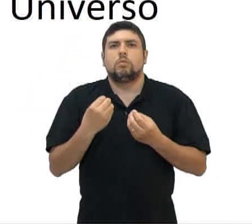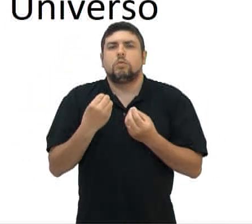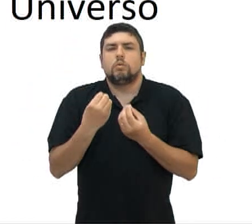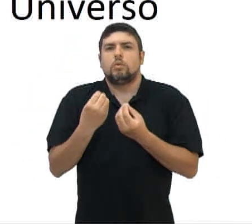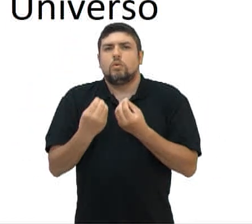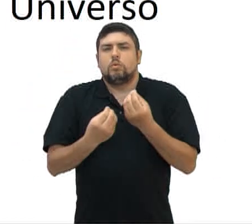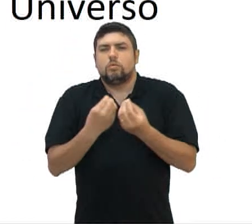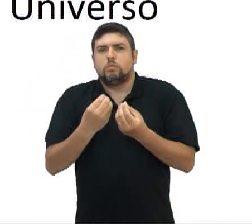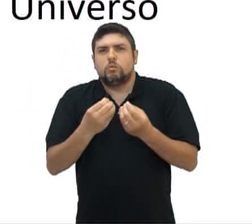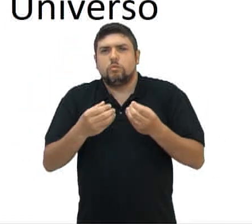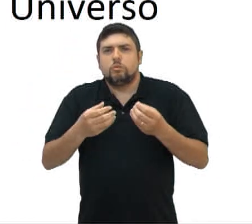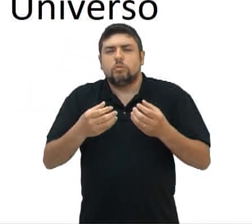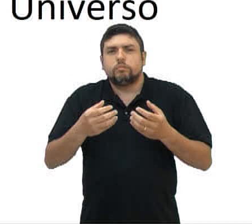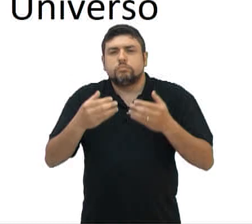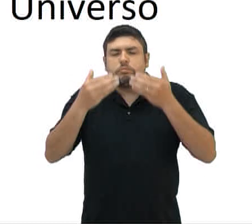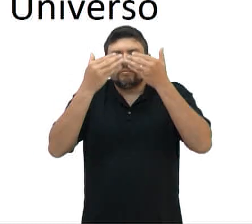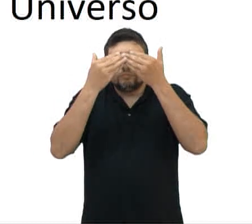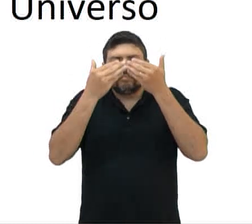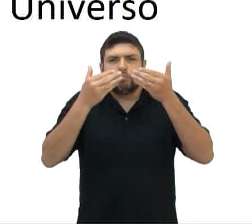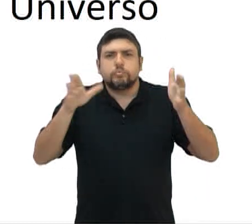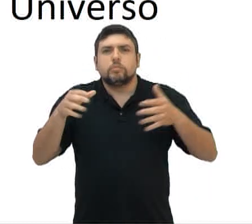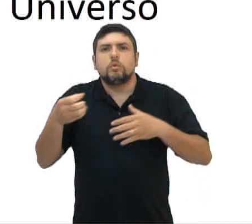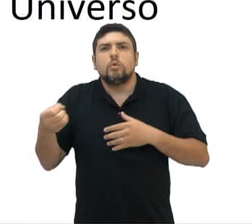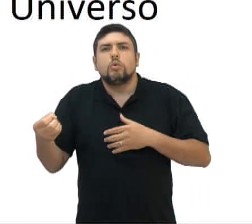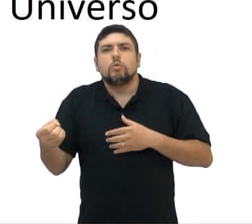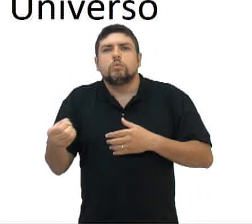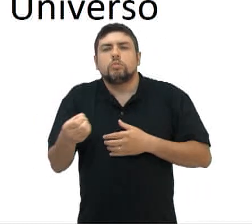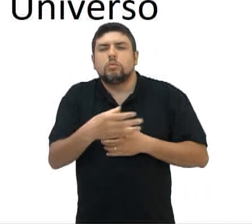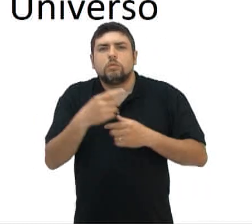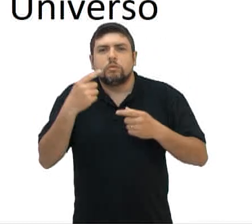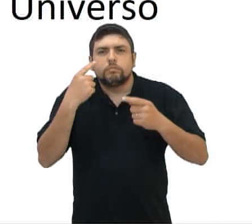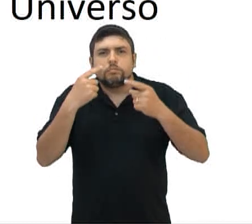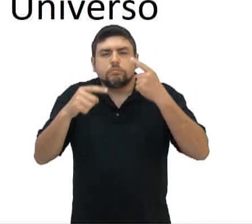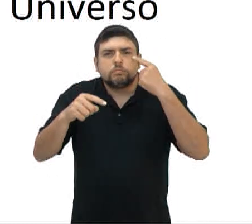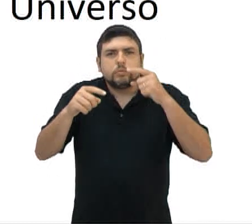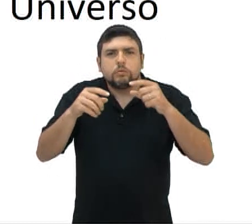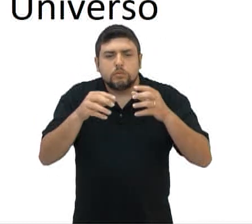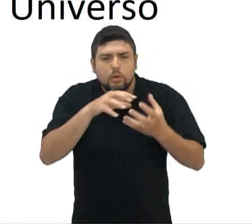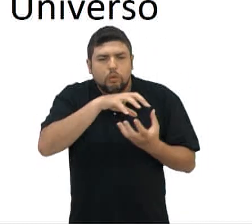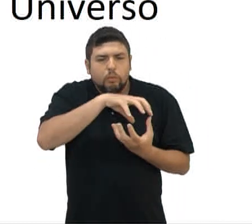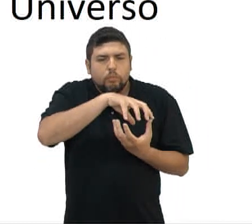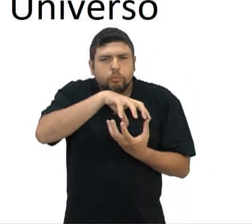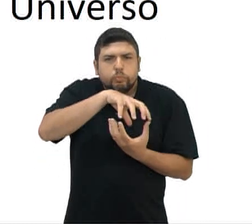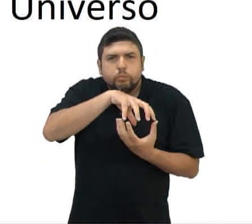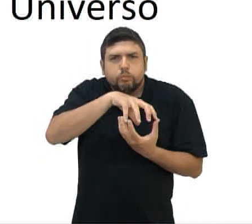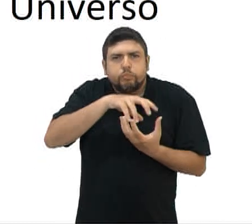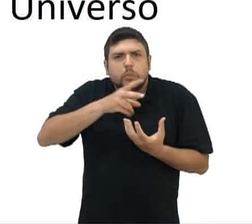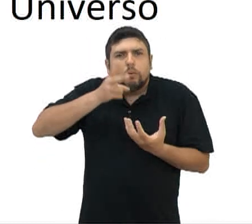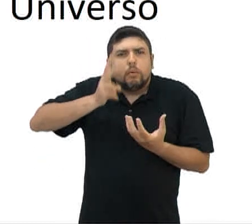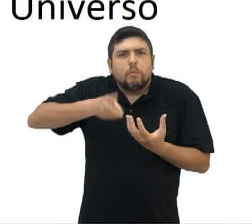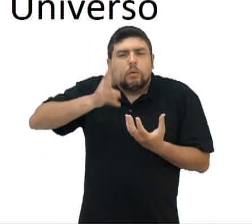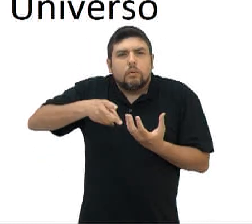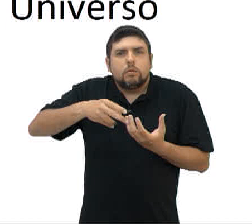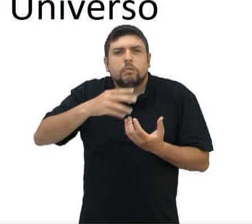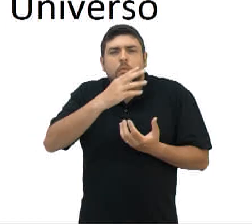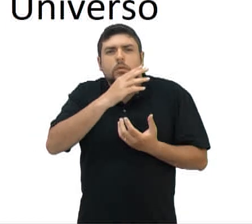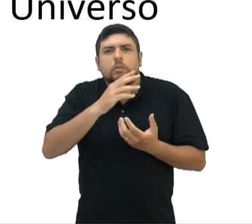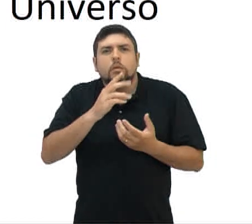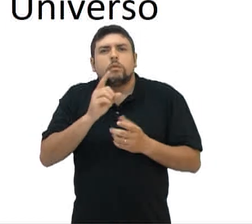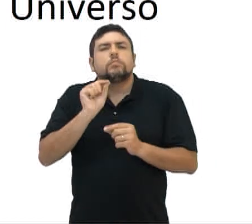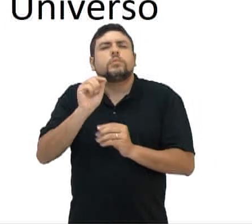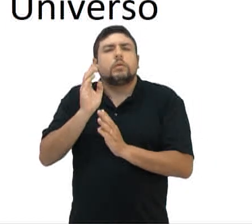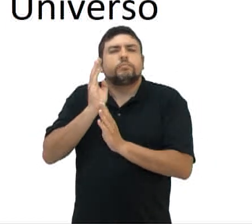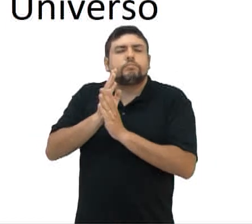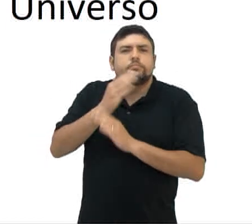surgir. Essa nova concepção não é mais aquela do cosmos harmônico e fechado, das esferas celestes, elaborado por Aristóteles. Lembram